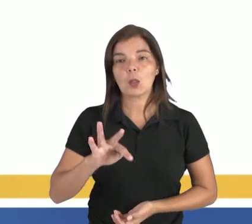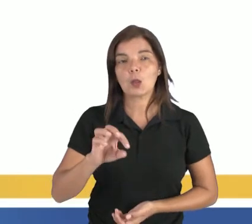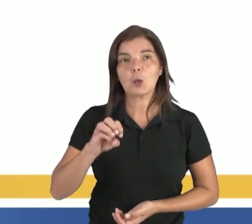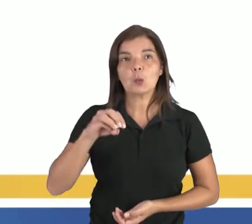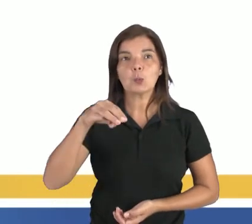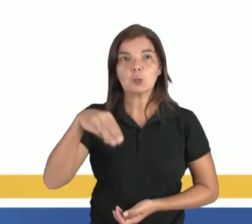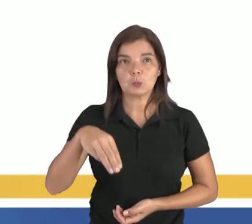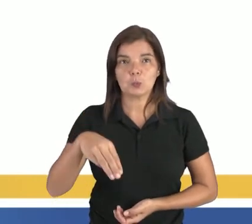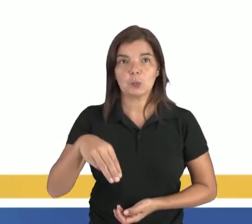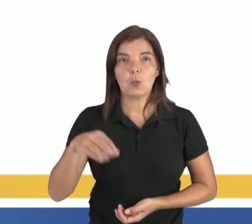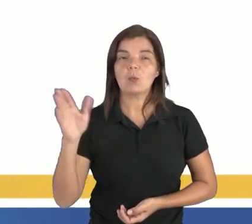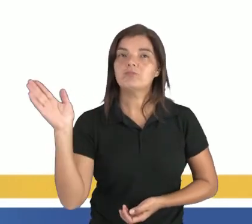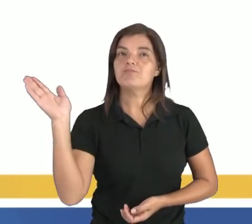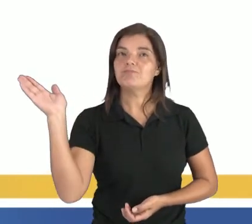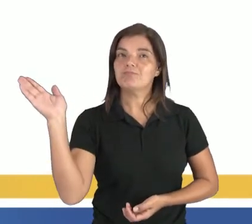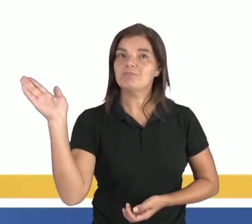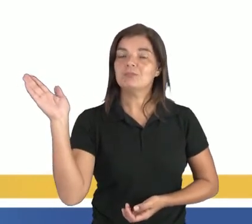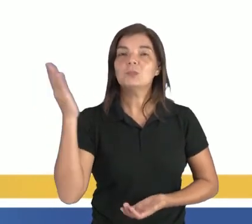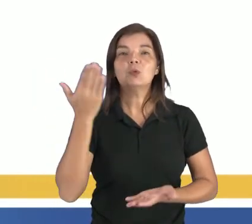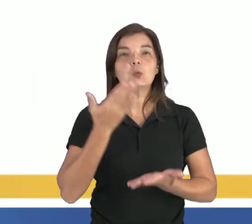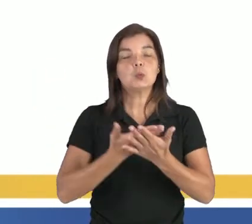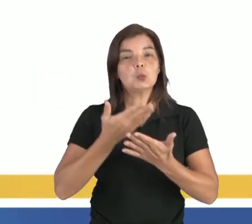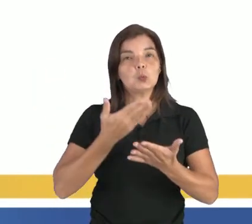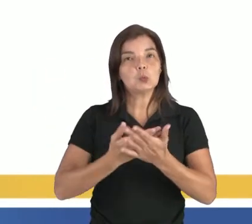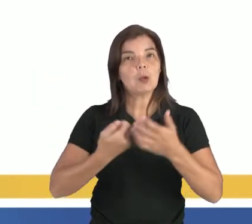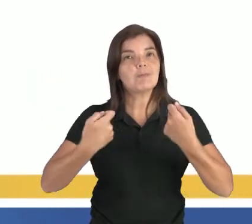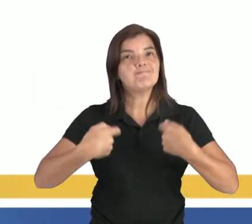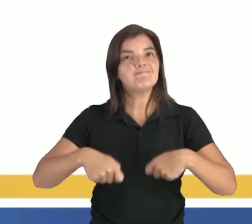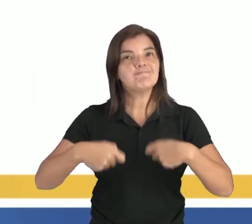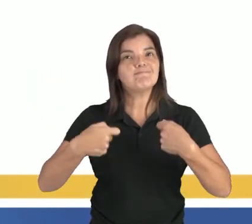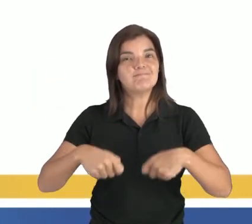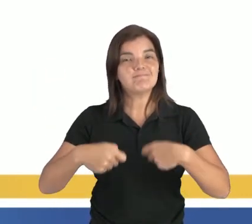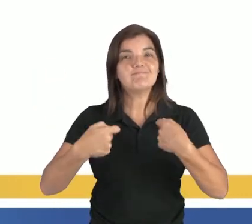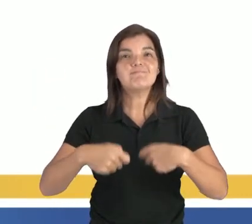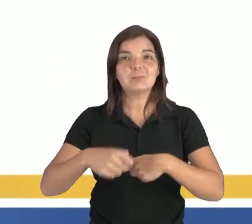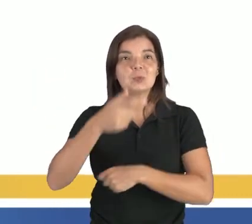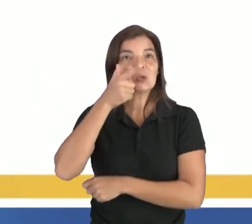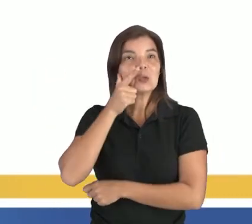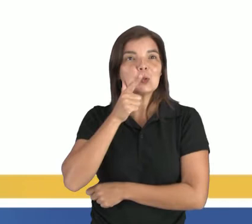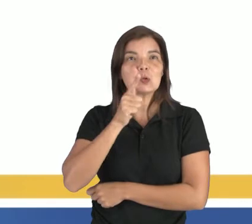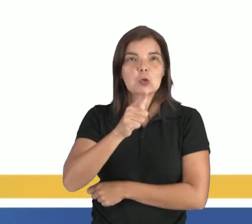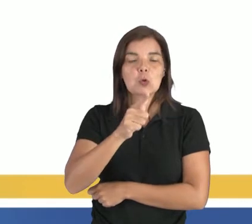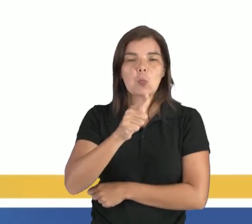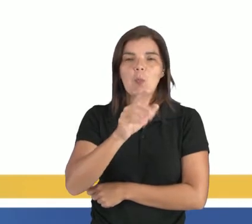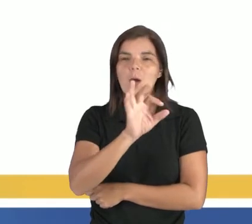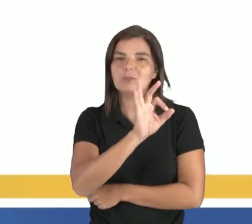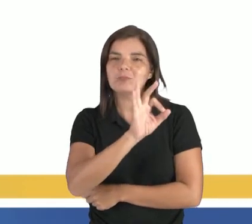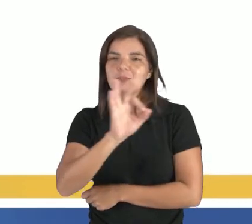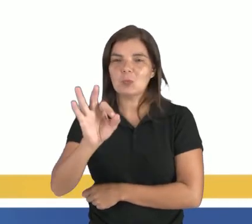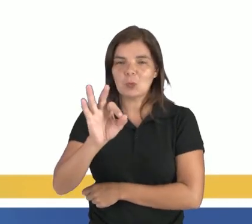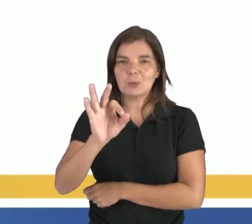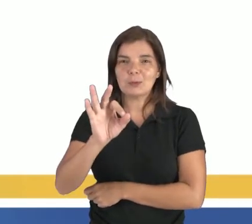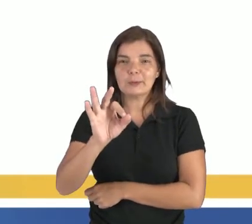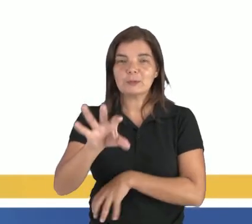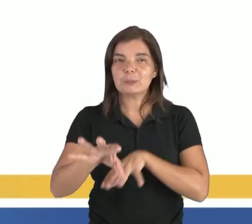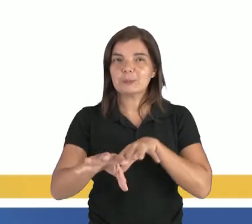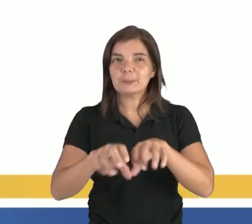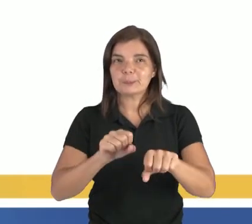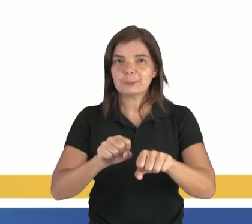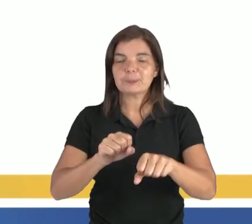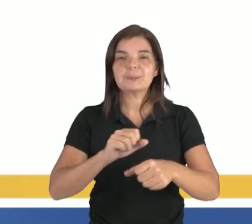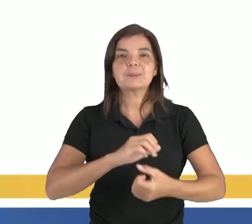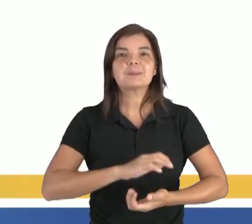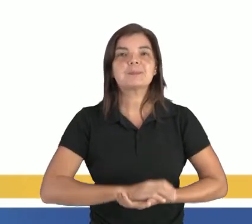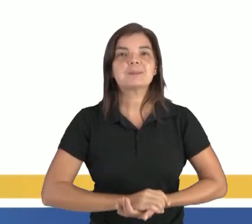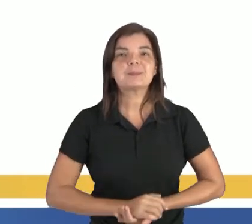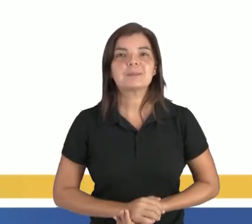Tom, the waiter, studies hard enough to get a great degree. Tom, o garçom, ele estuda o suficiente